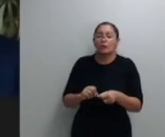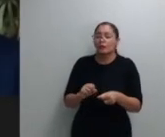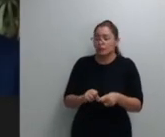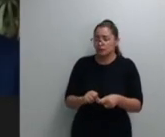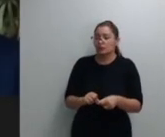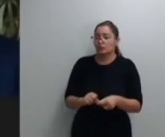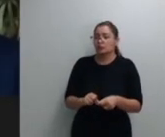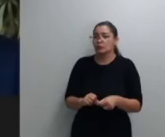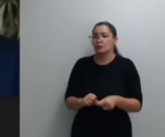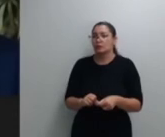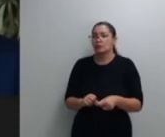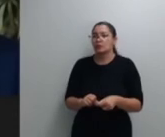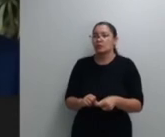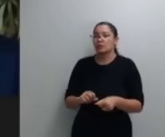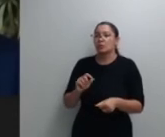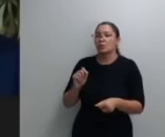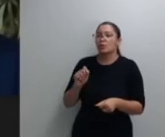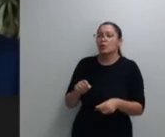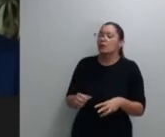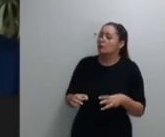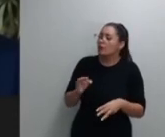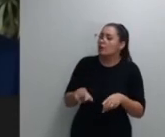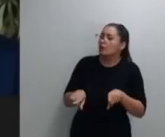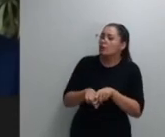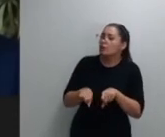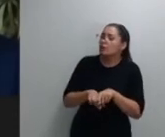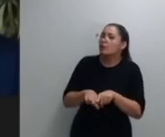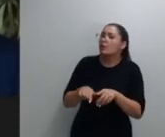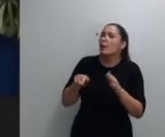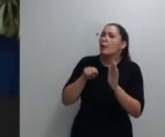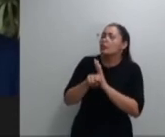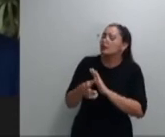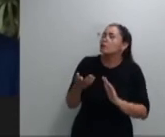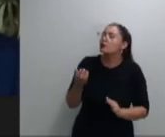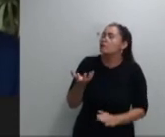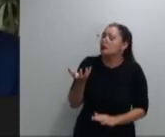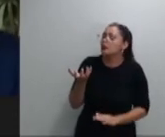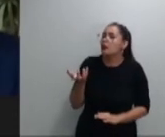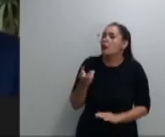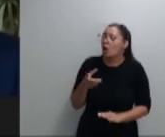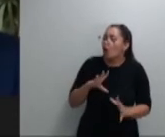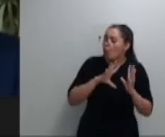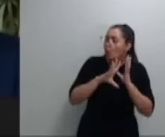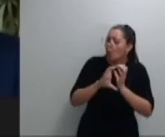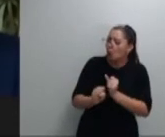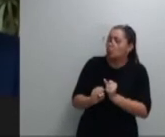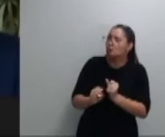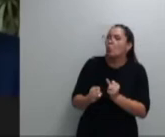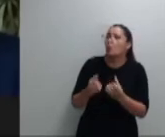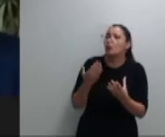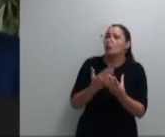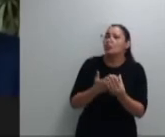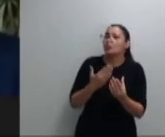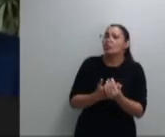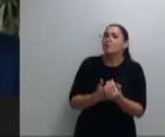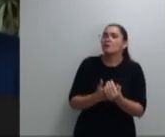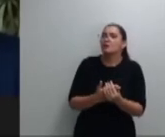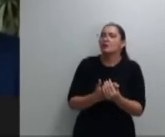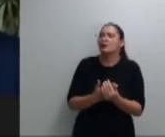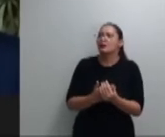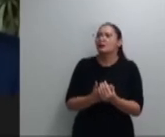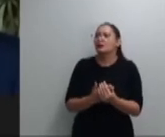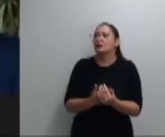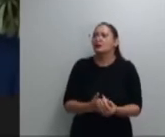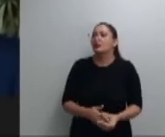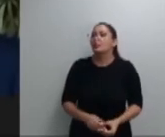é e vossa excelência também eu indago se vossa excelência gostaria já de fazer um resumo do caso vamos ouvir o ministro Cuquina pronto